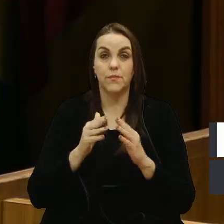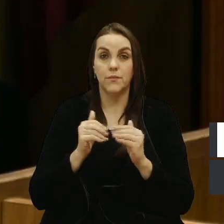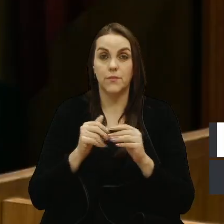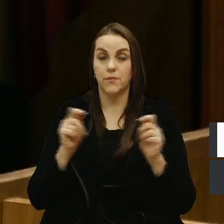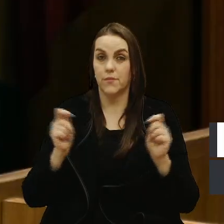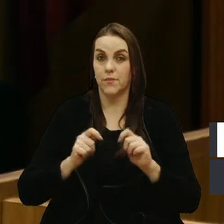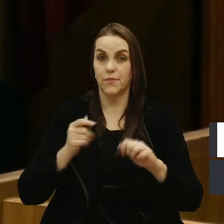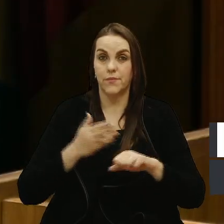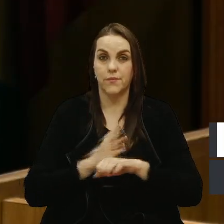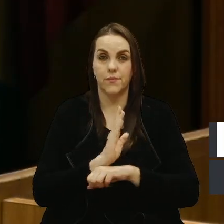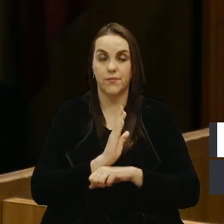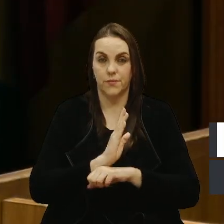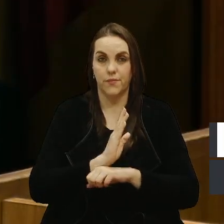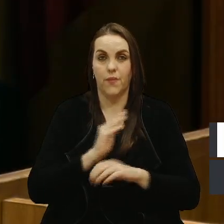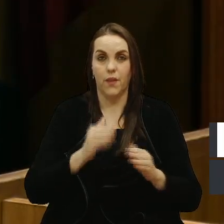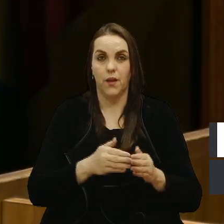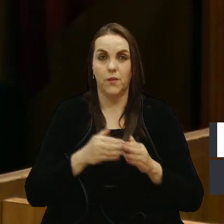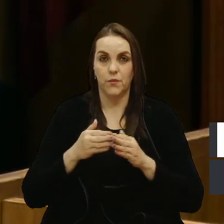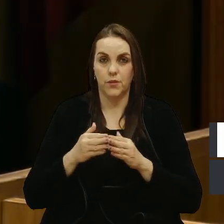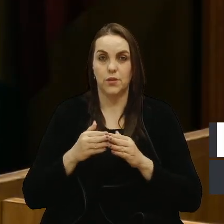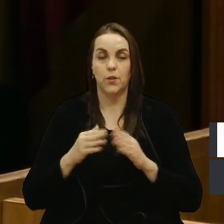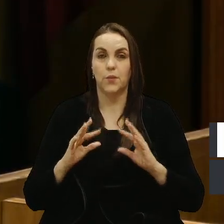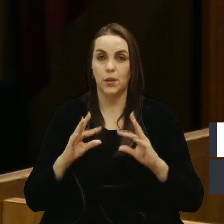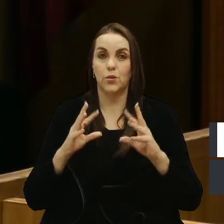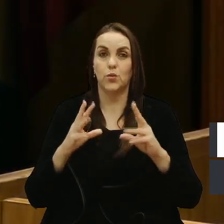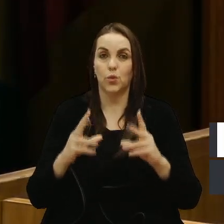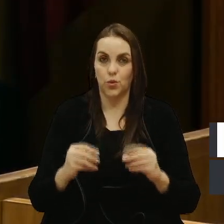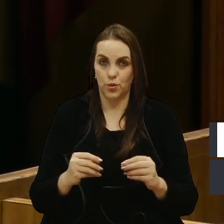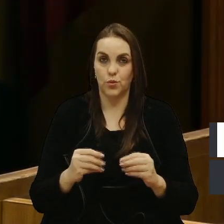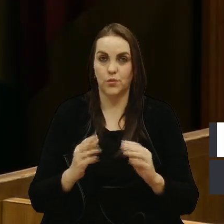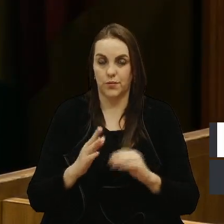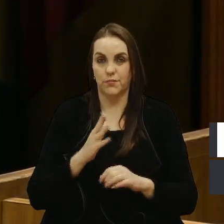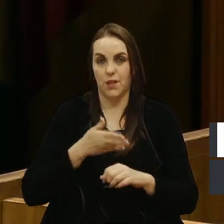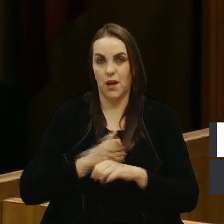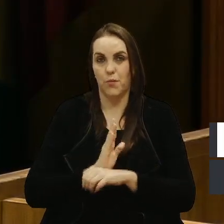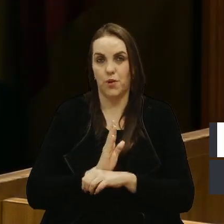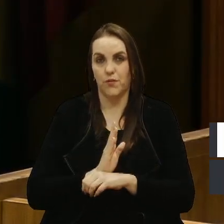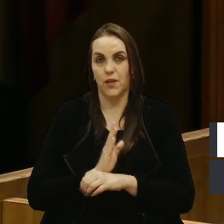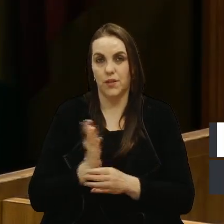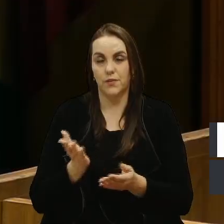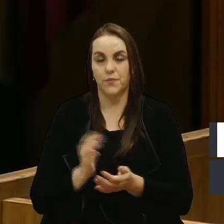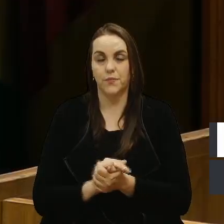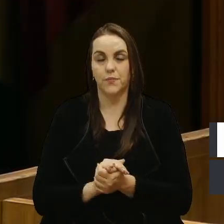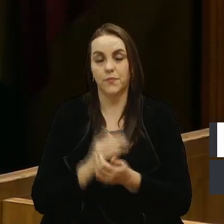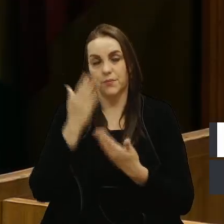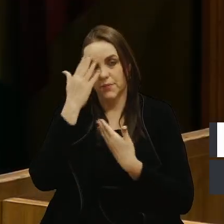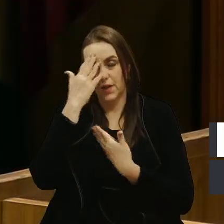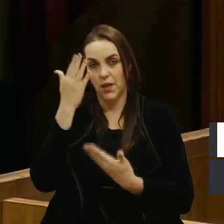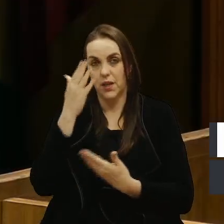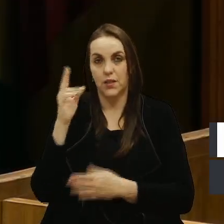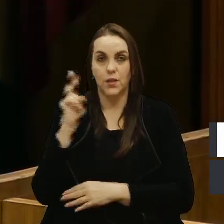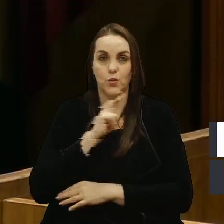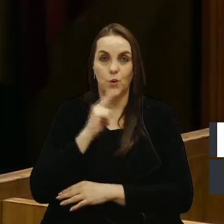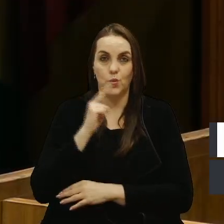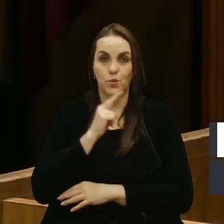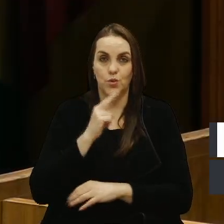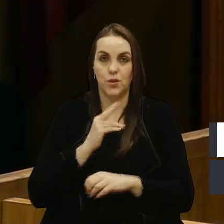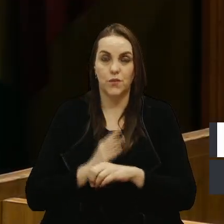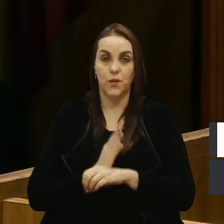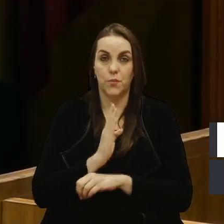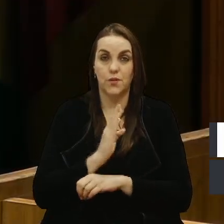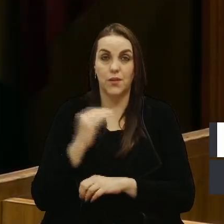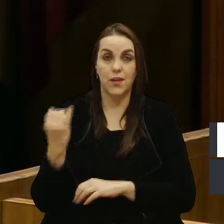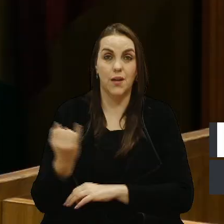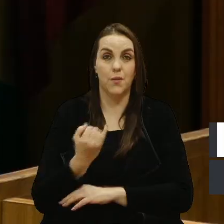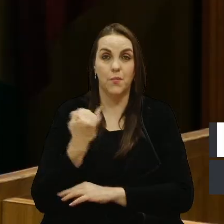essa moção, né, por unanimidade. Agradeço que já foi aprovado o regime de urgência, pela importância,